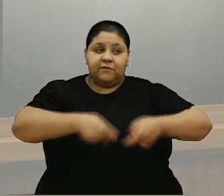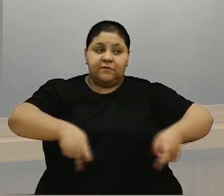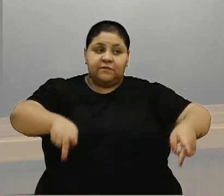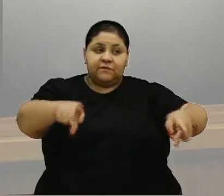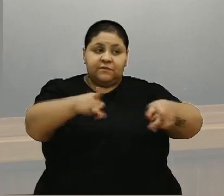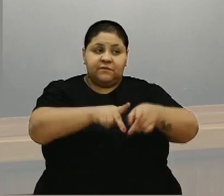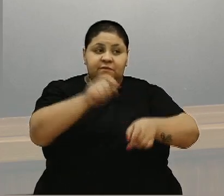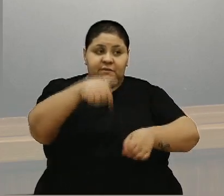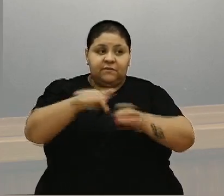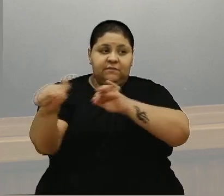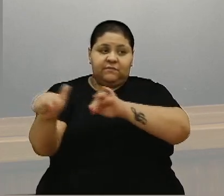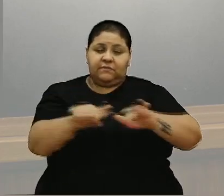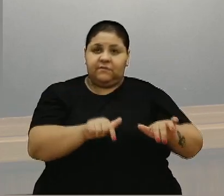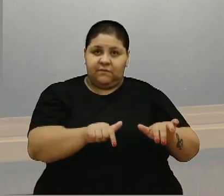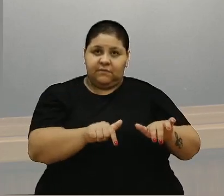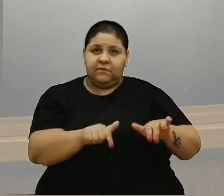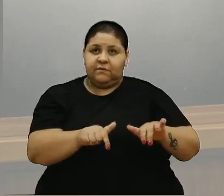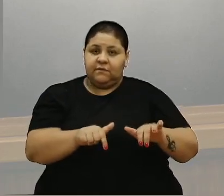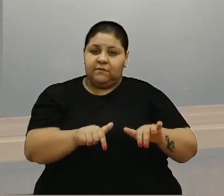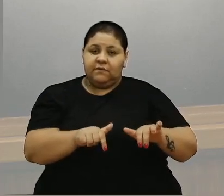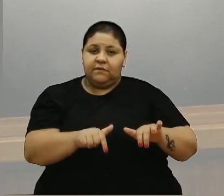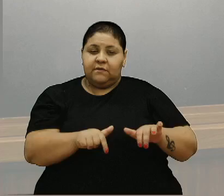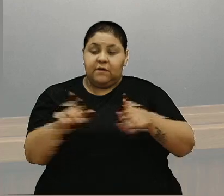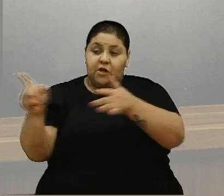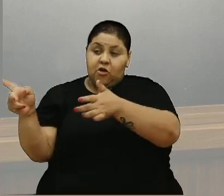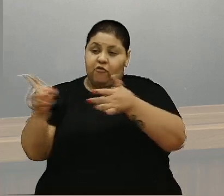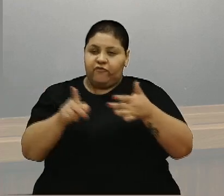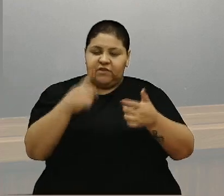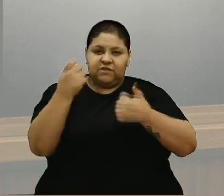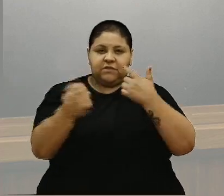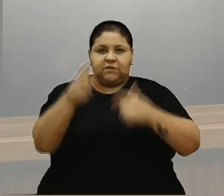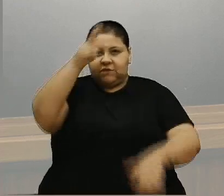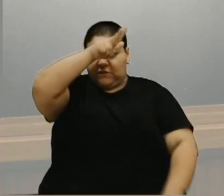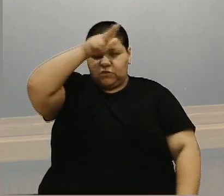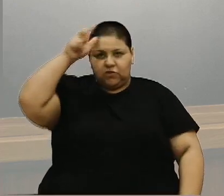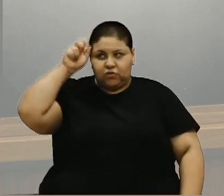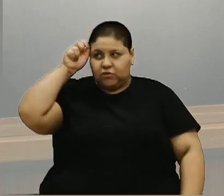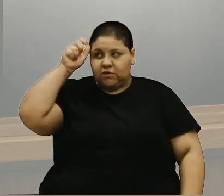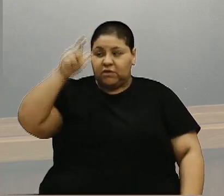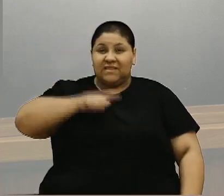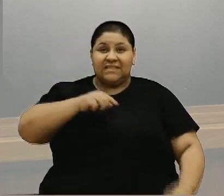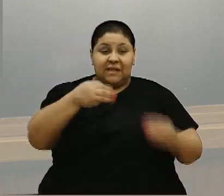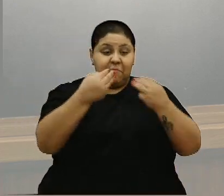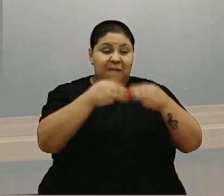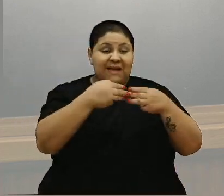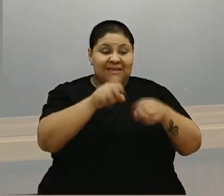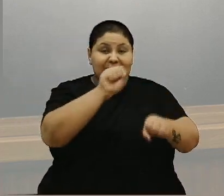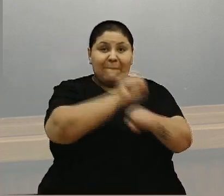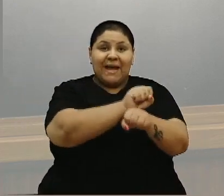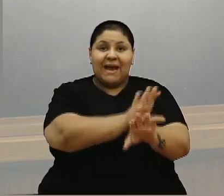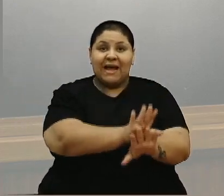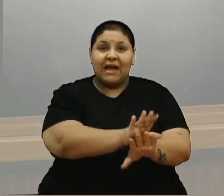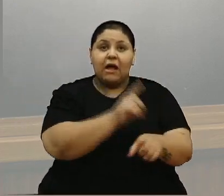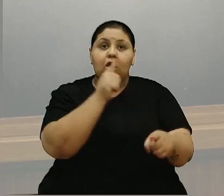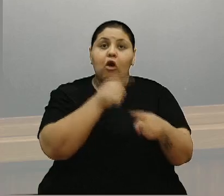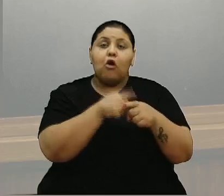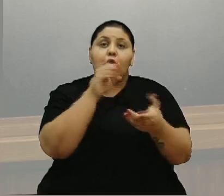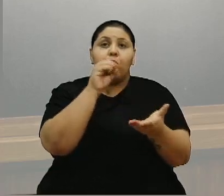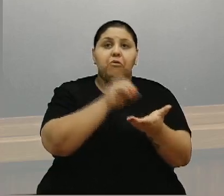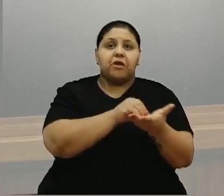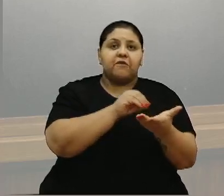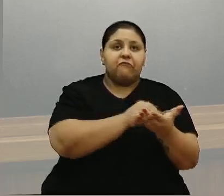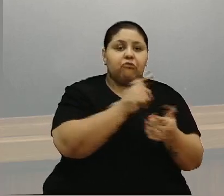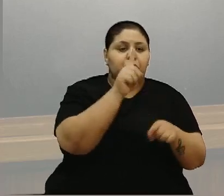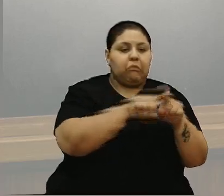semana eu andei em algumas subprefeituras, tem máquinas paradas, porque faltou uma